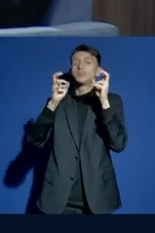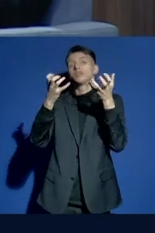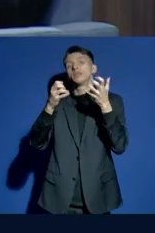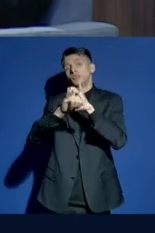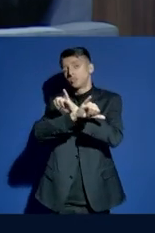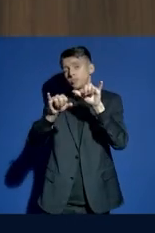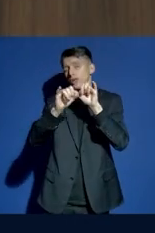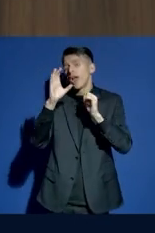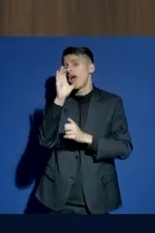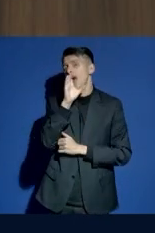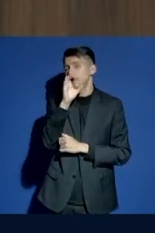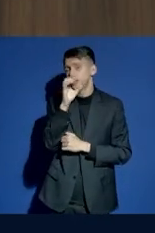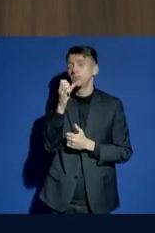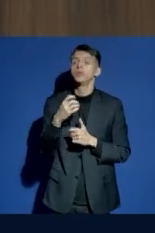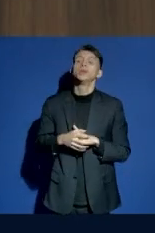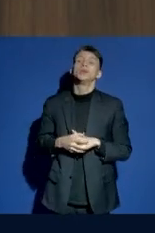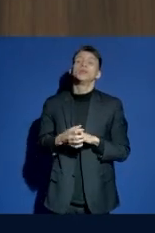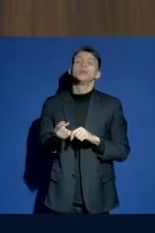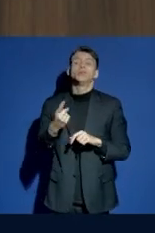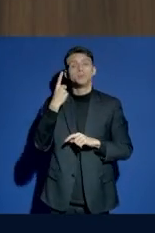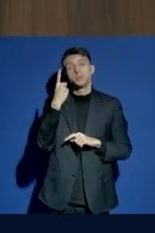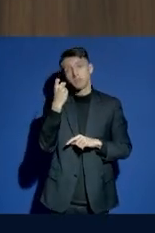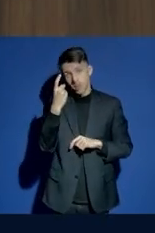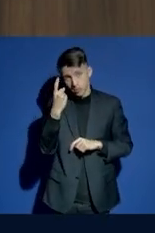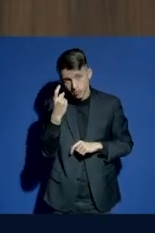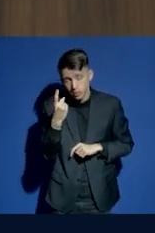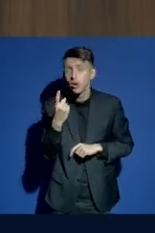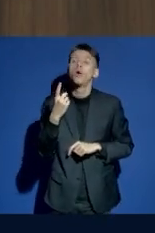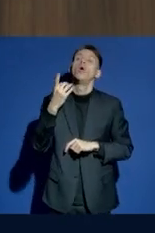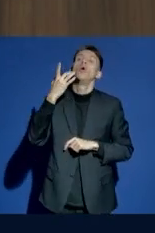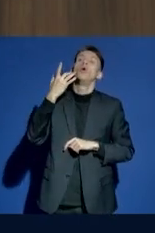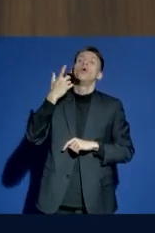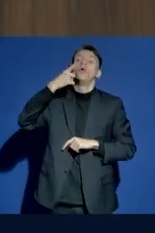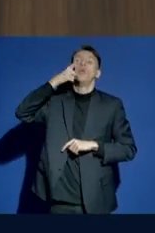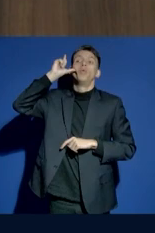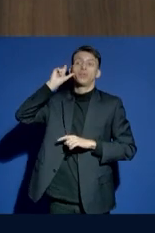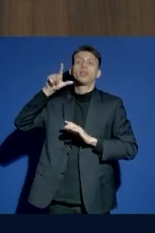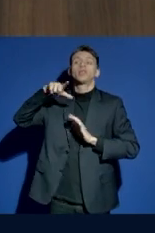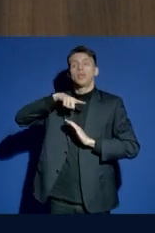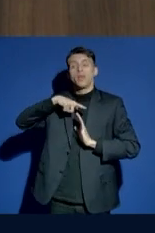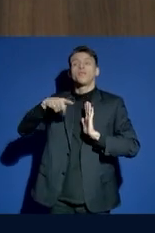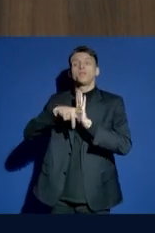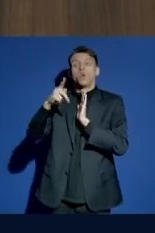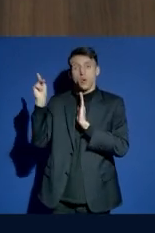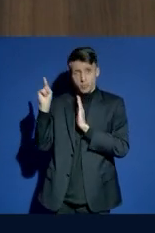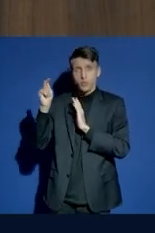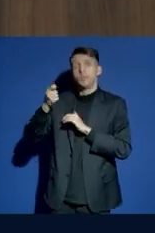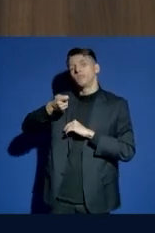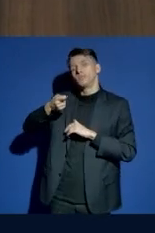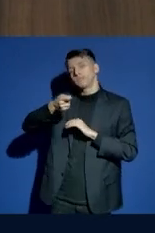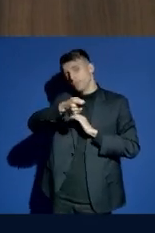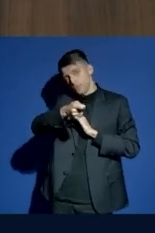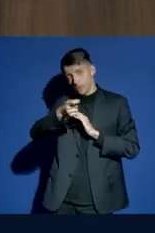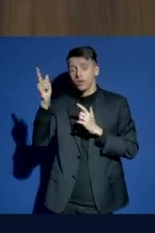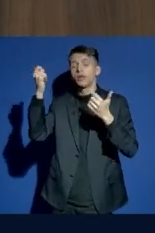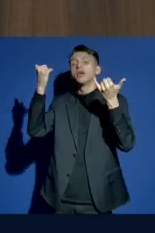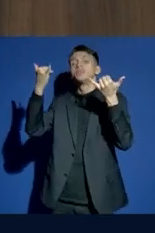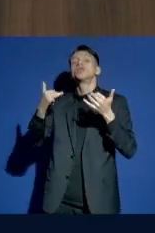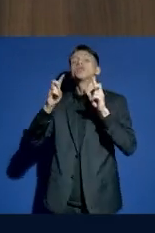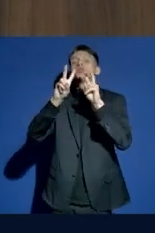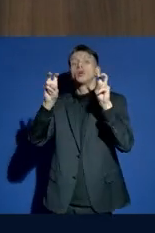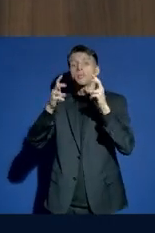um comentário muito rápido do Senhor primeiro eu acho que houve ontem a manifestação da procuradoria geral né da República sobre a questão